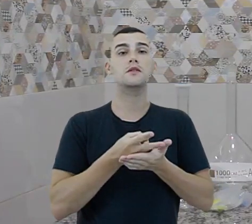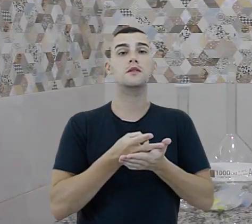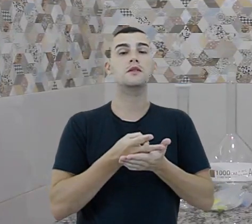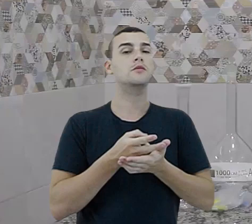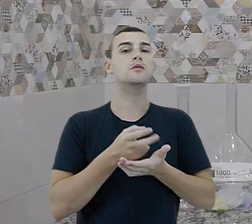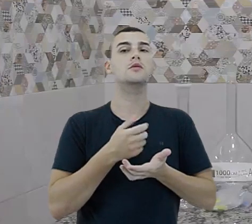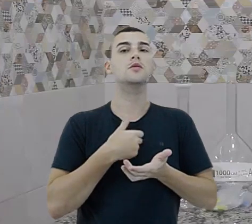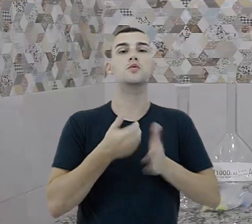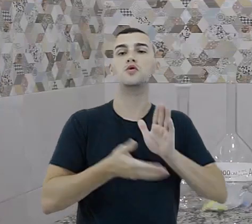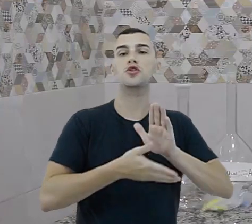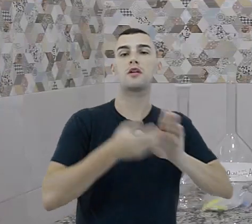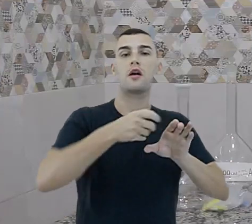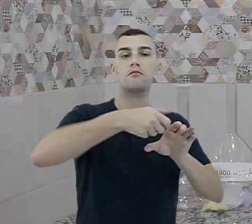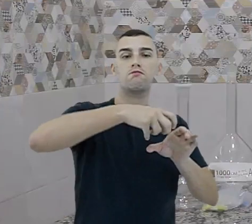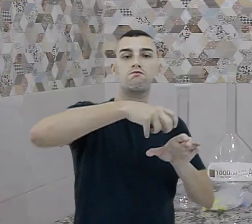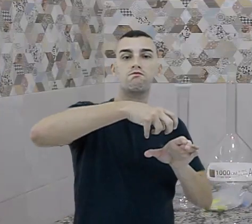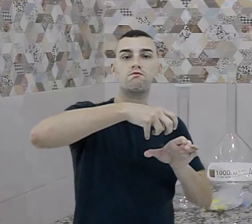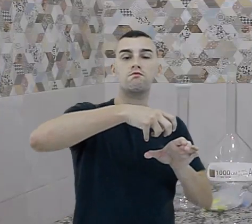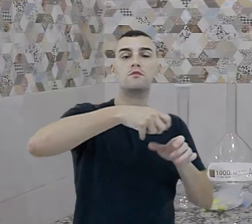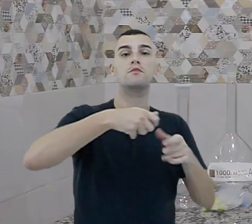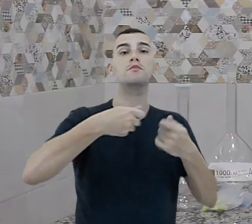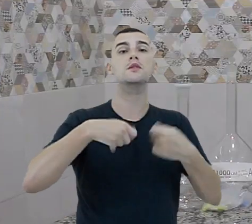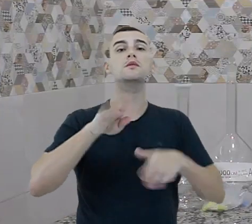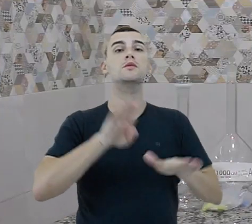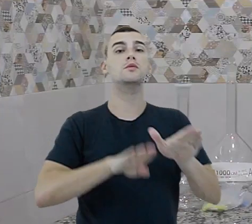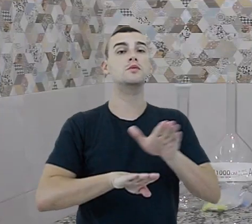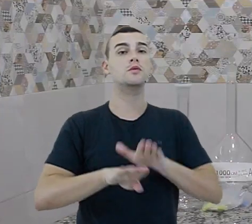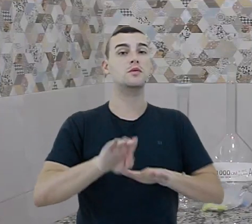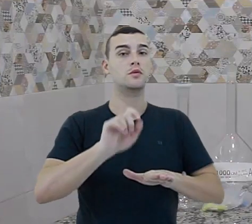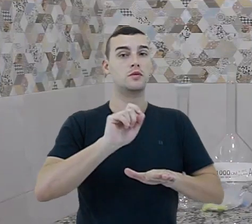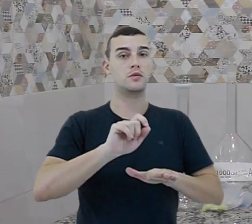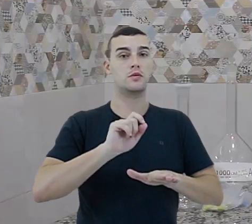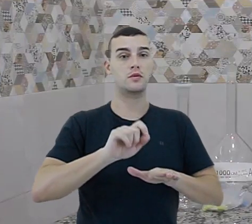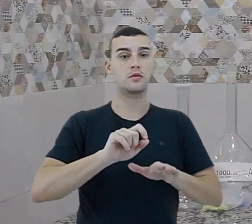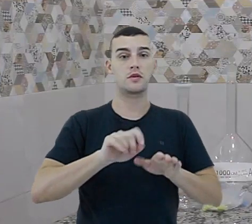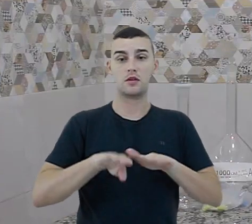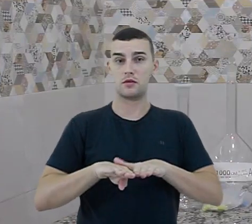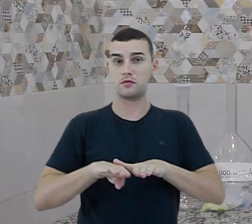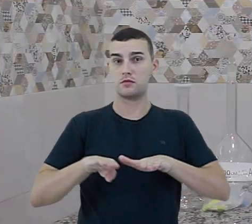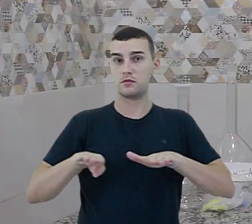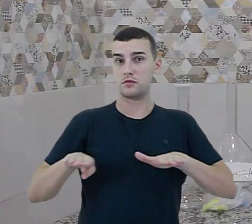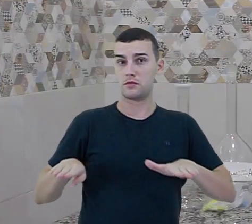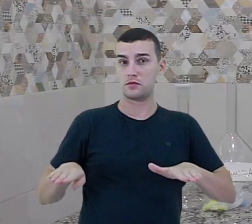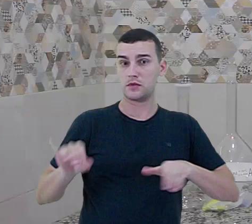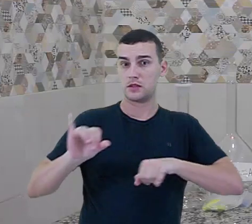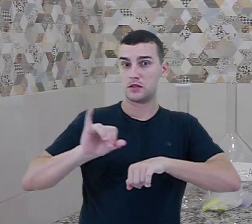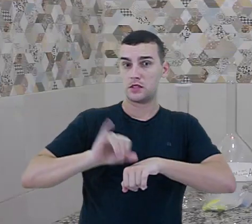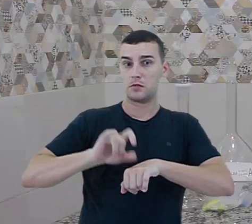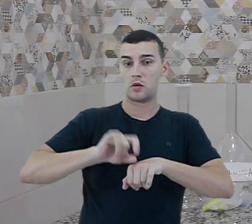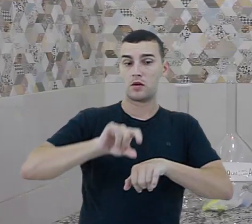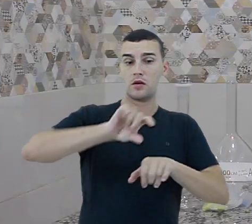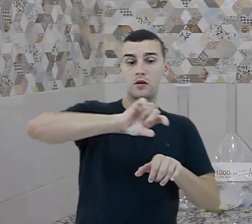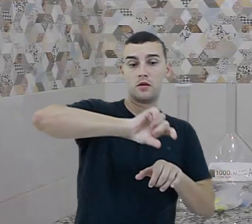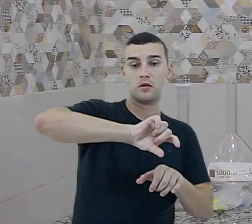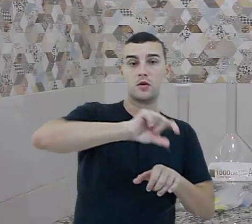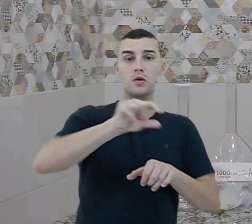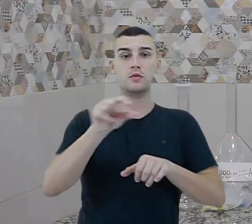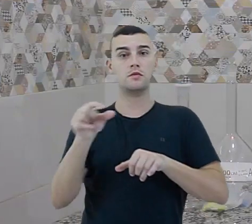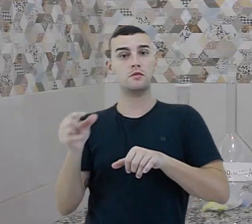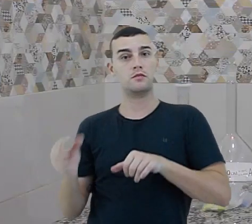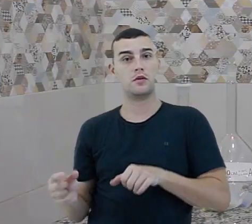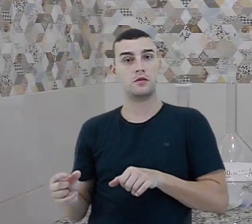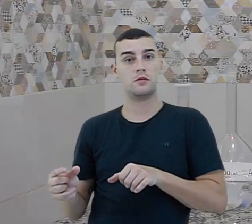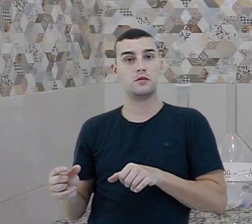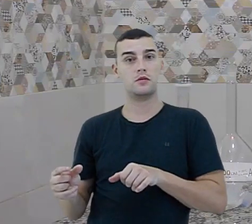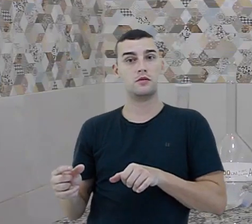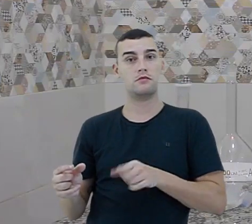Toda vez que eu tirar uma rolha de algum frasco, eu tenho que ter o cuidado de colocar na superfície com a